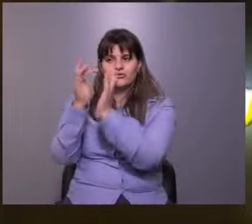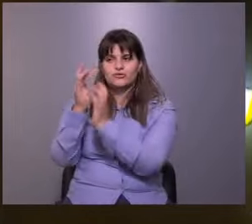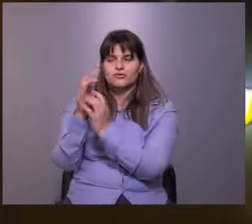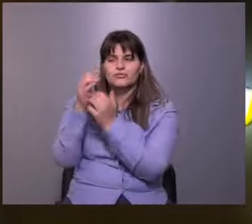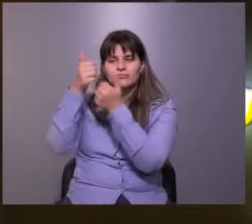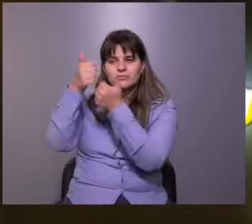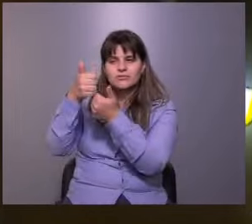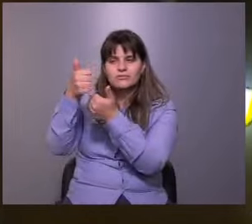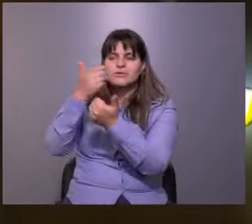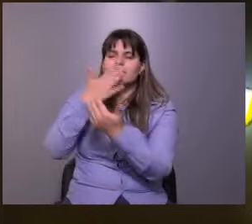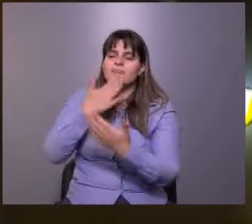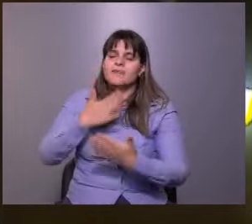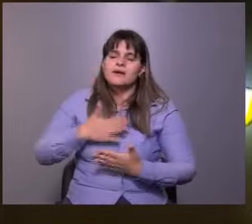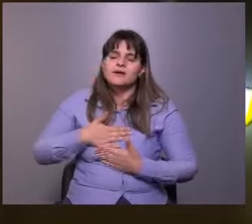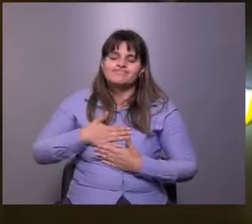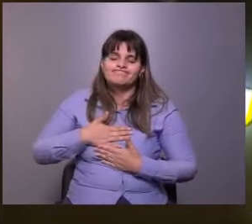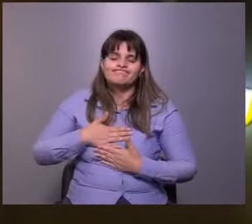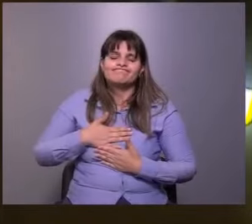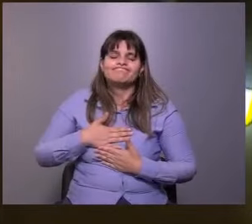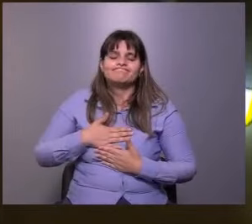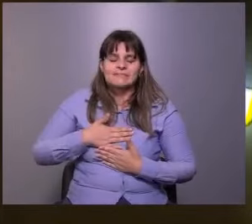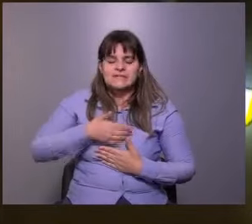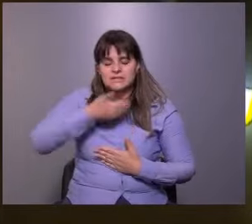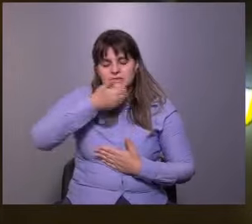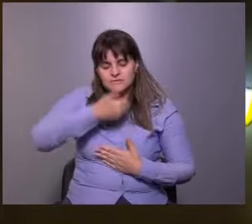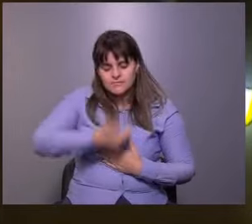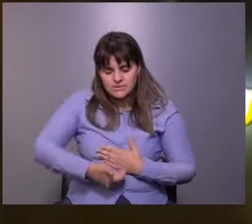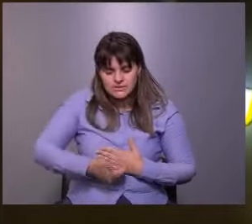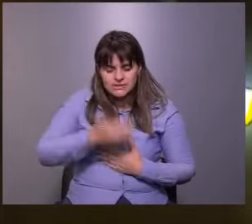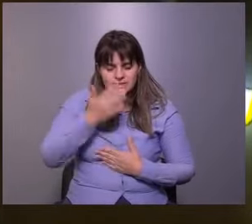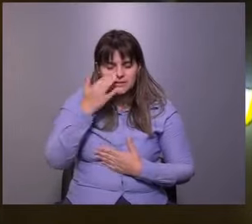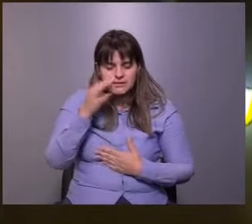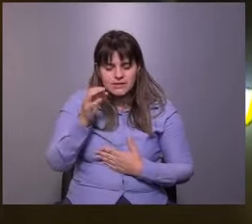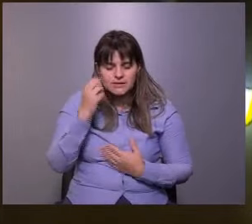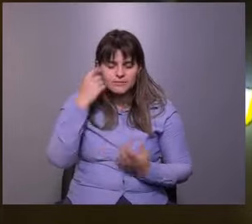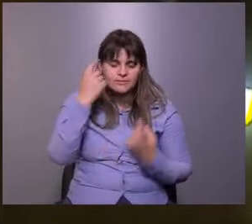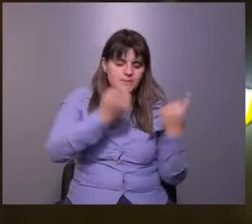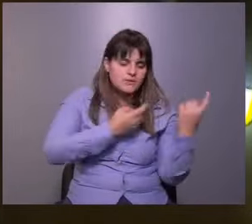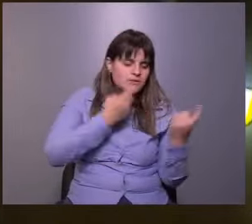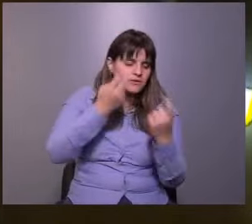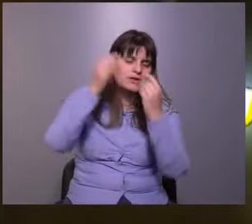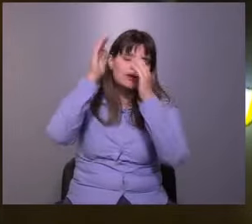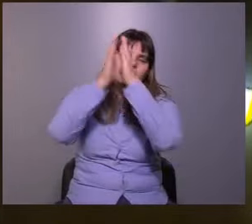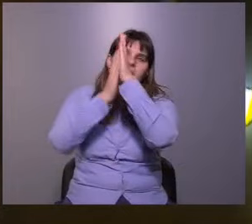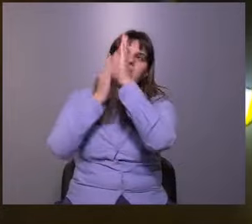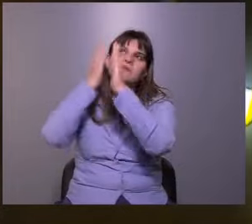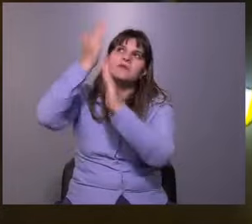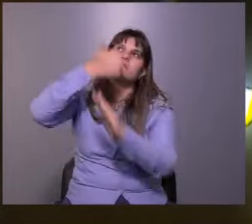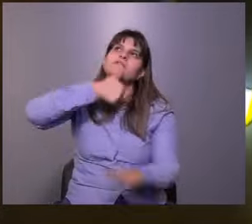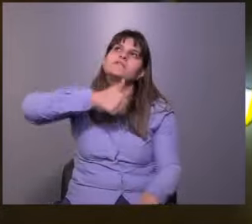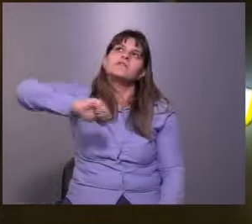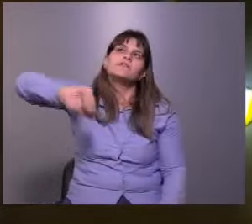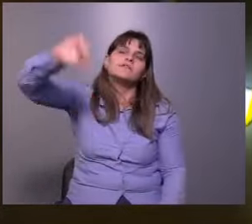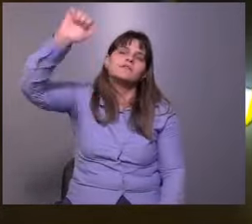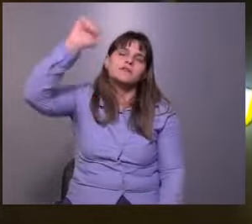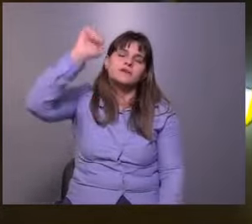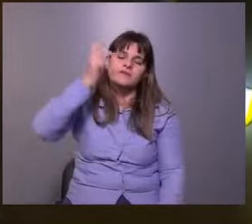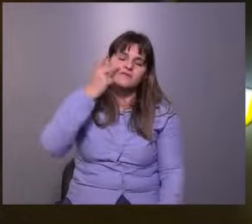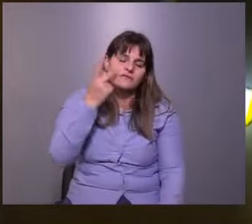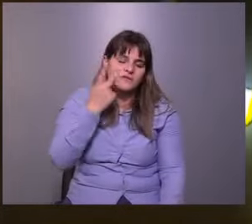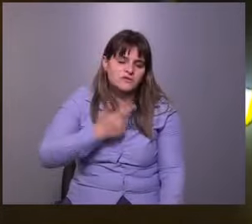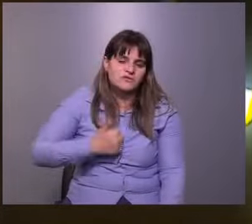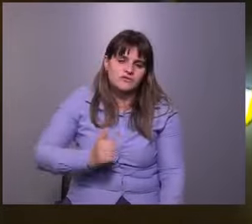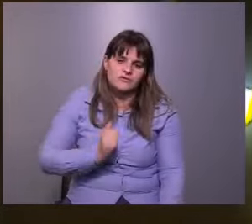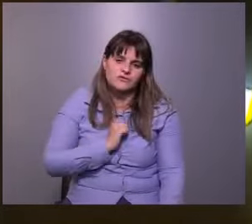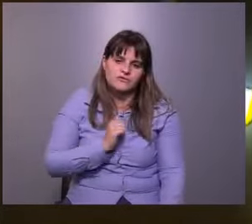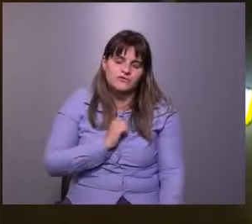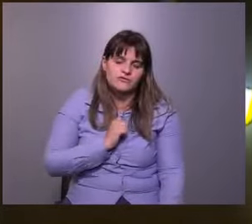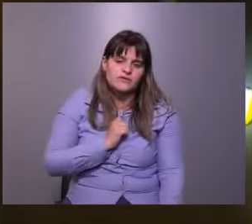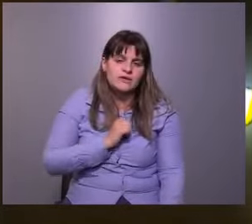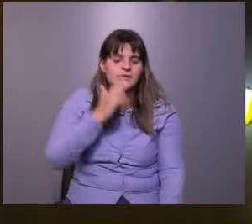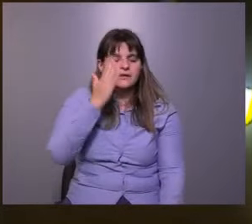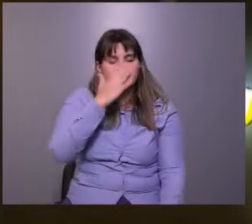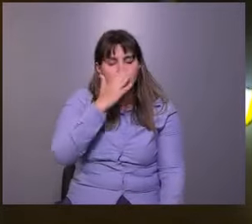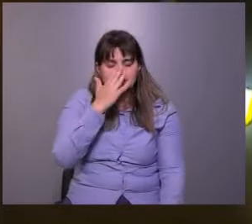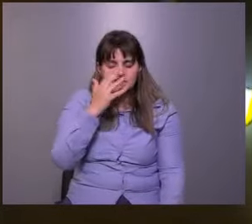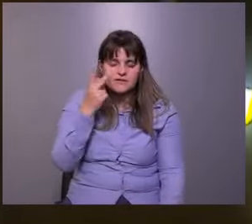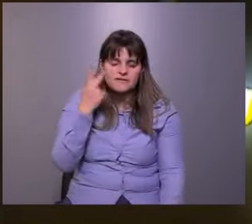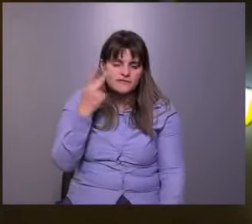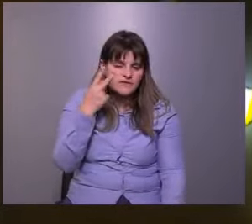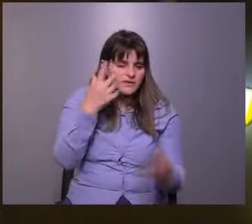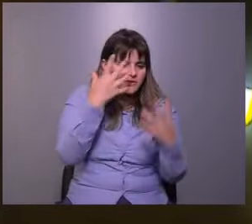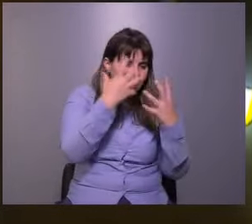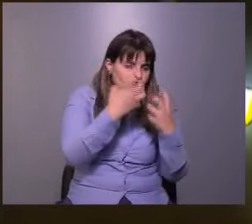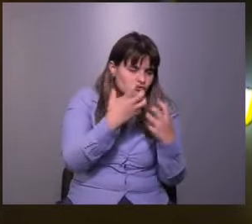ao encontro da esperança, sentimos por vezes a angústia perante os desafios e as incertezas da nossa vida.